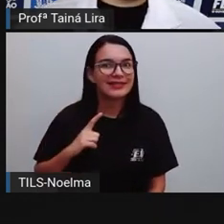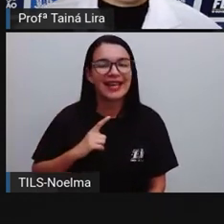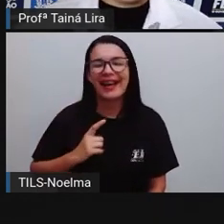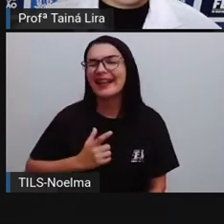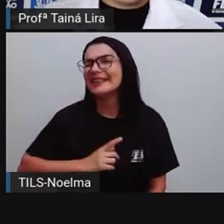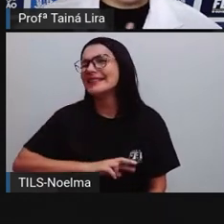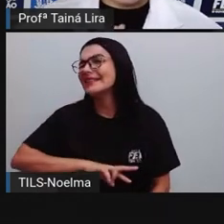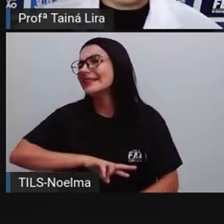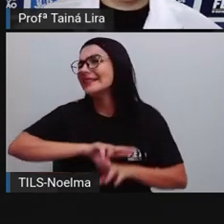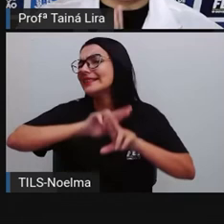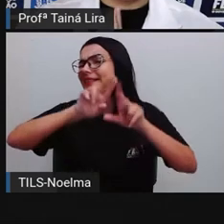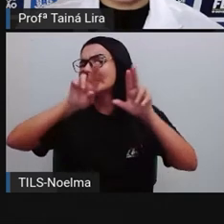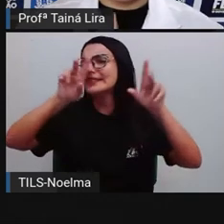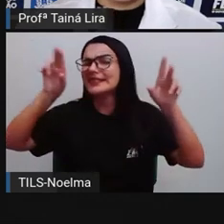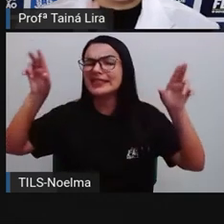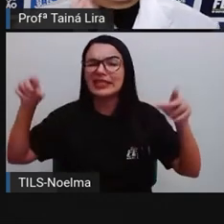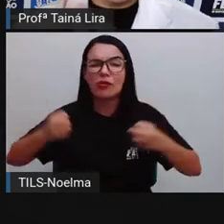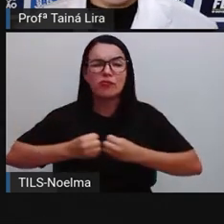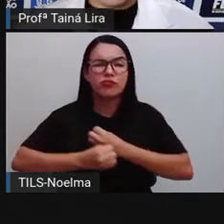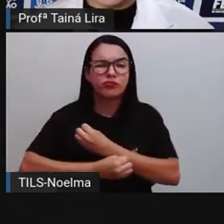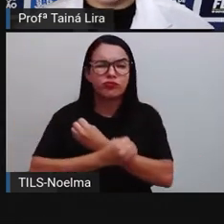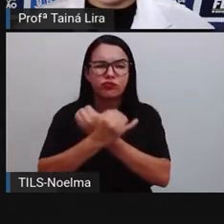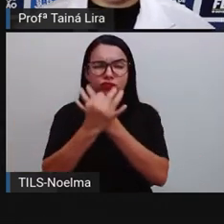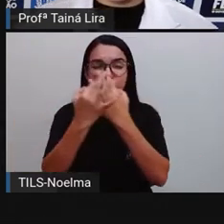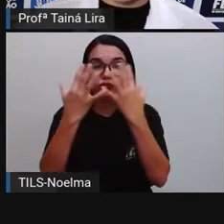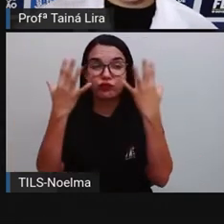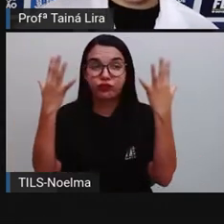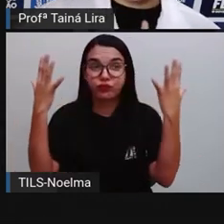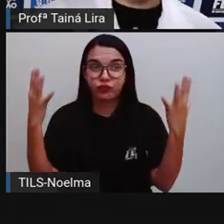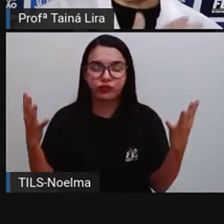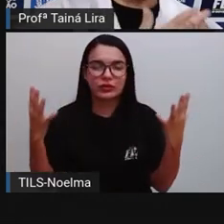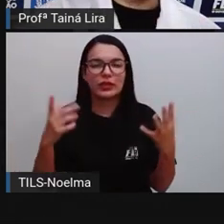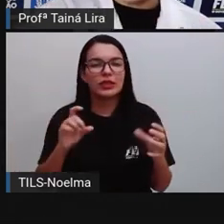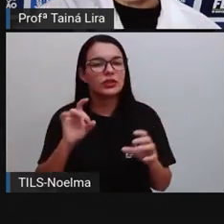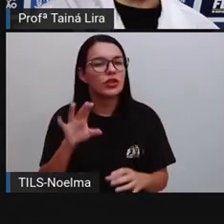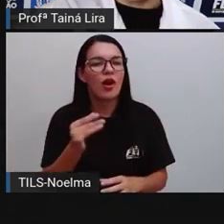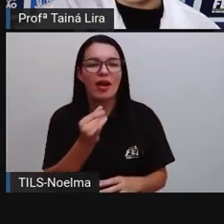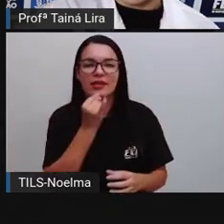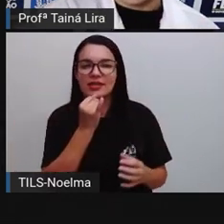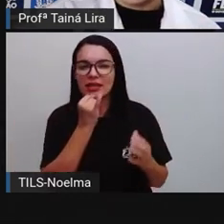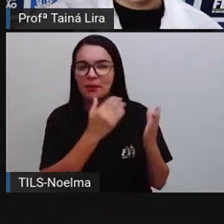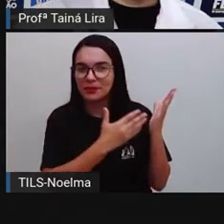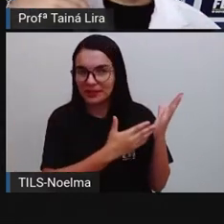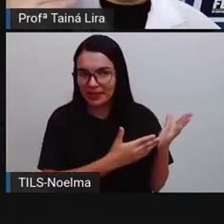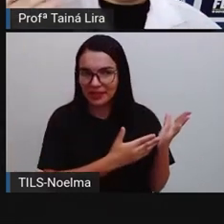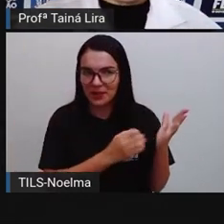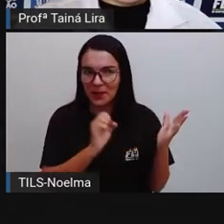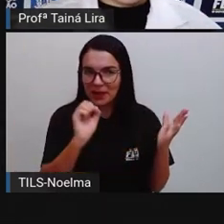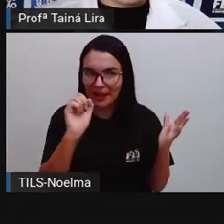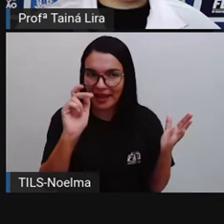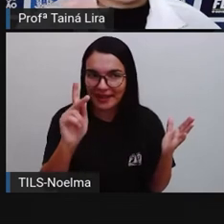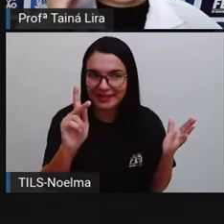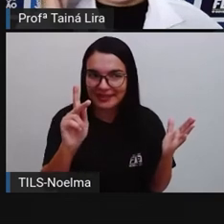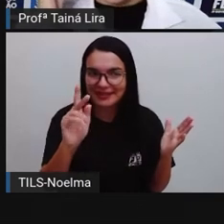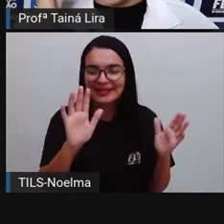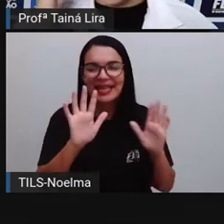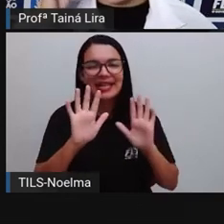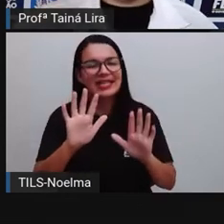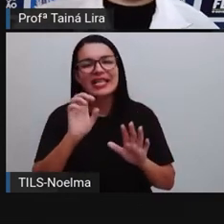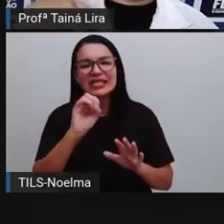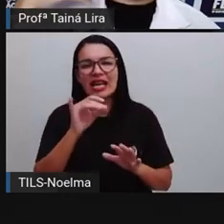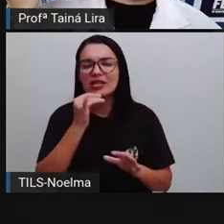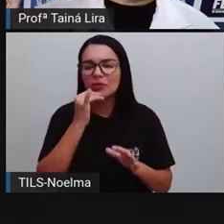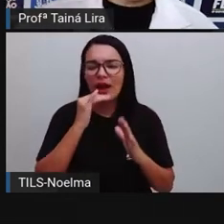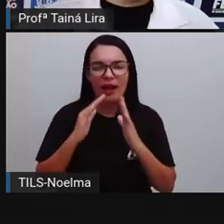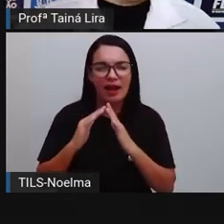números aí que vai vão aparecer o algarismo 8 que a pro aqui tá dando alguns exemplos de repente aí na sua casa